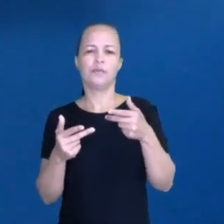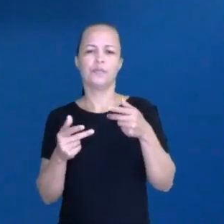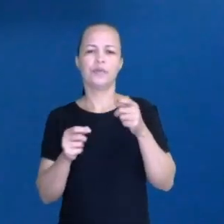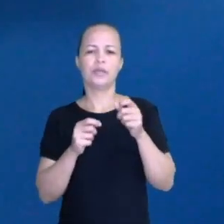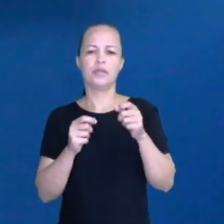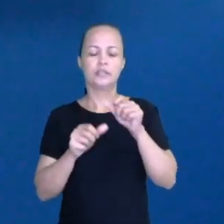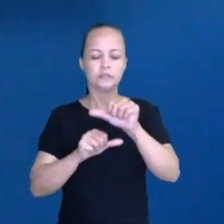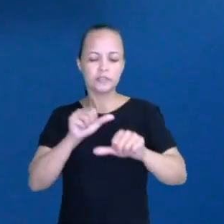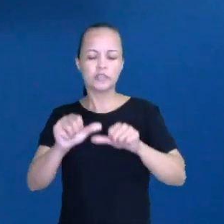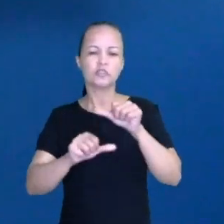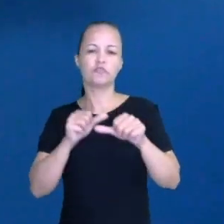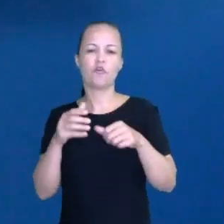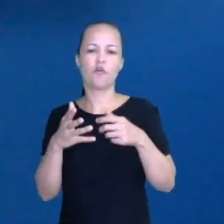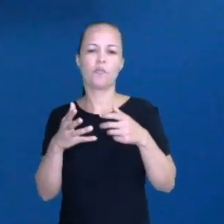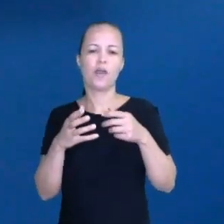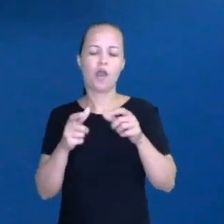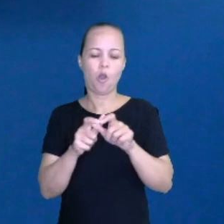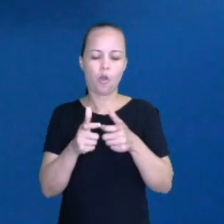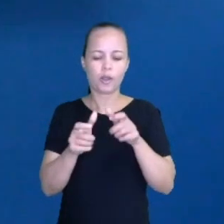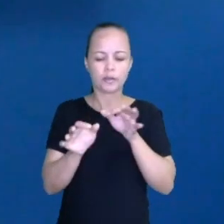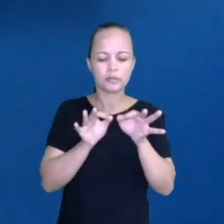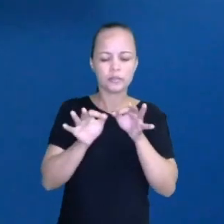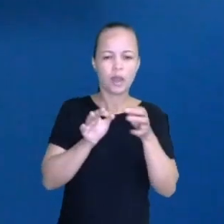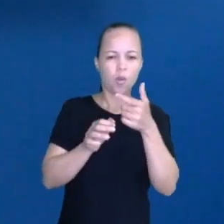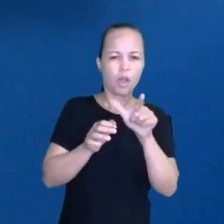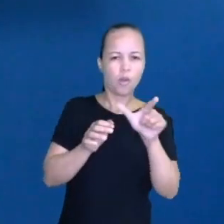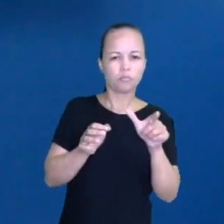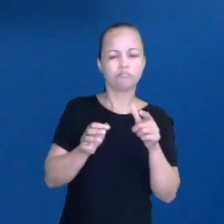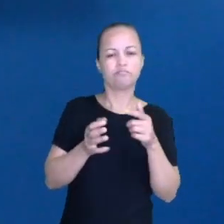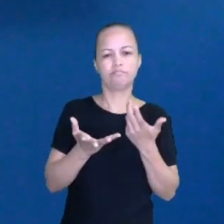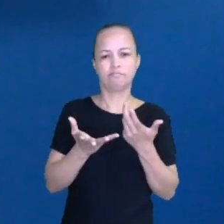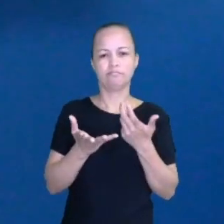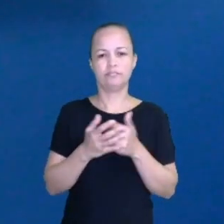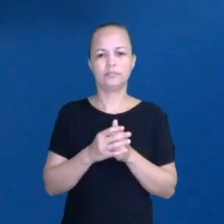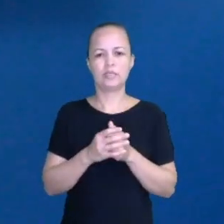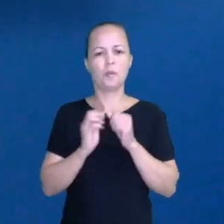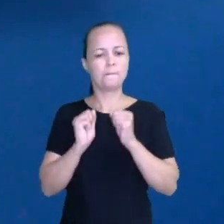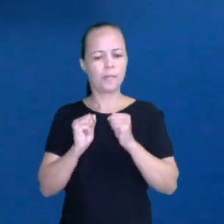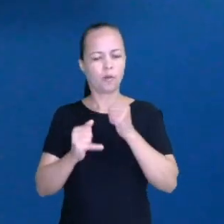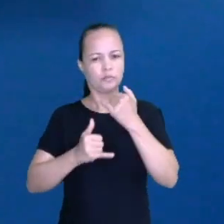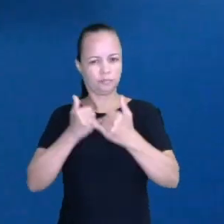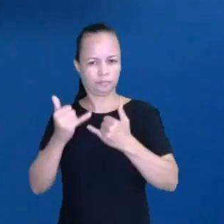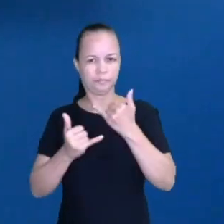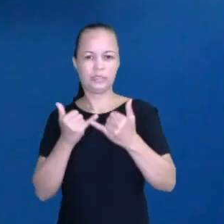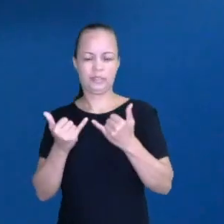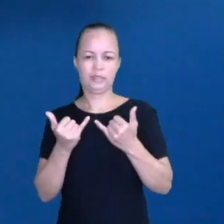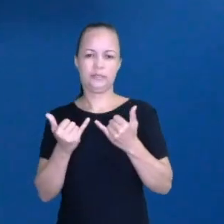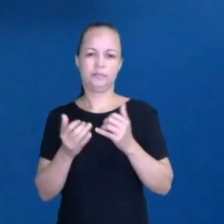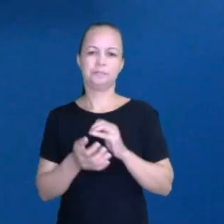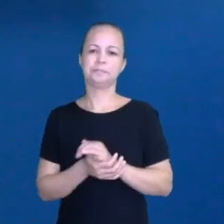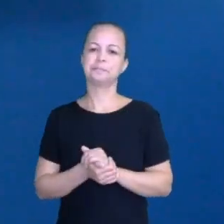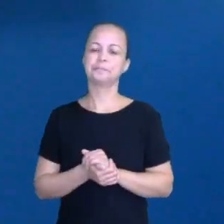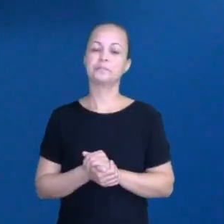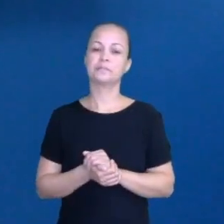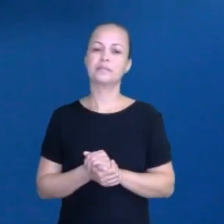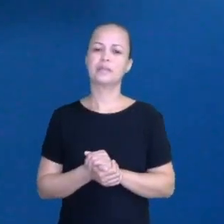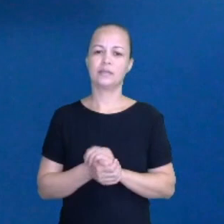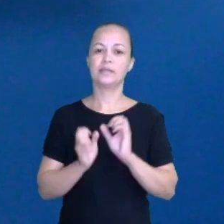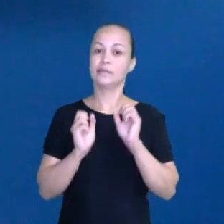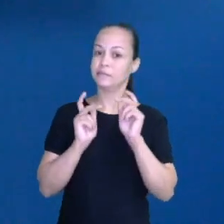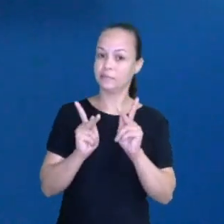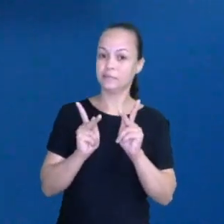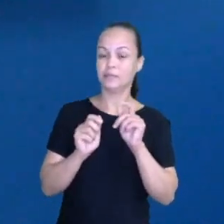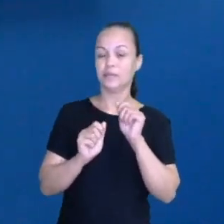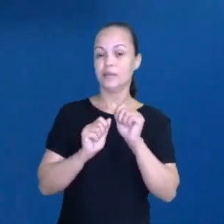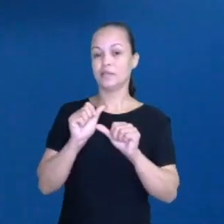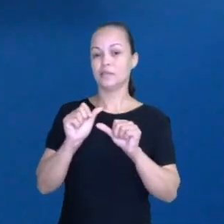ele, transformar, montar e produzir outra coisa. E você pode produzir brinquedos, isso mesmo. Pode produzir